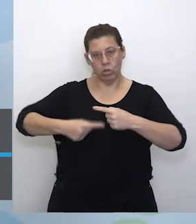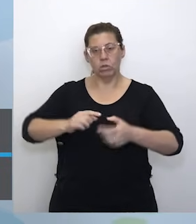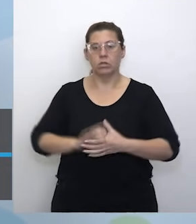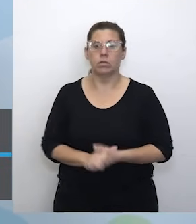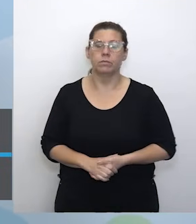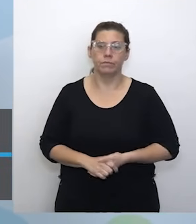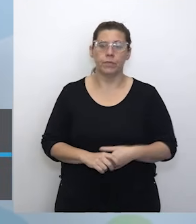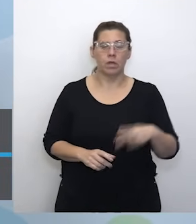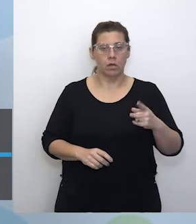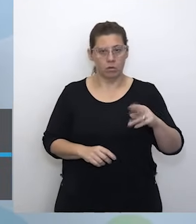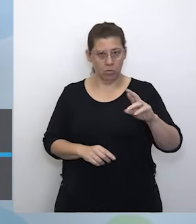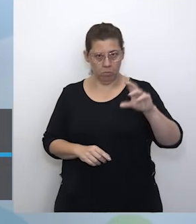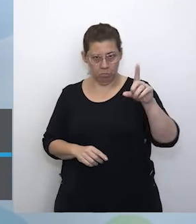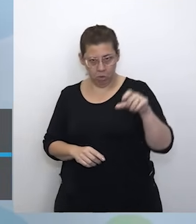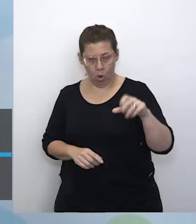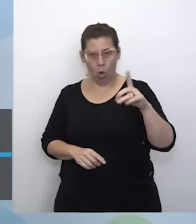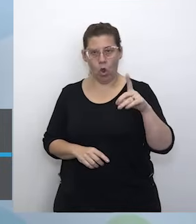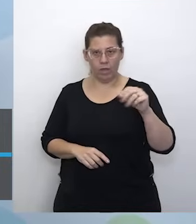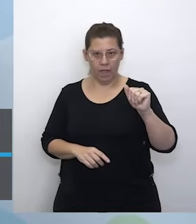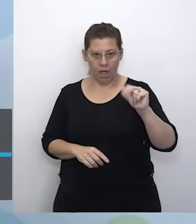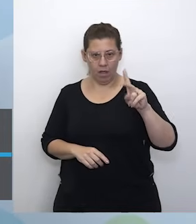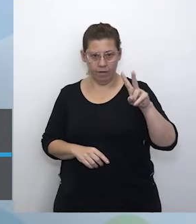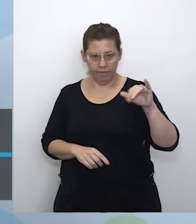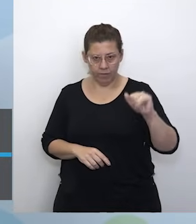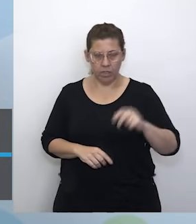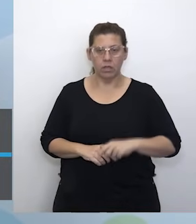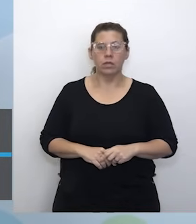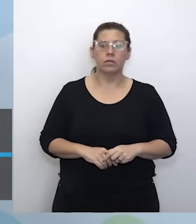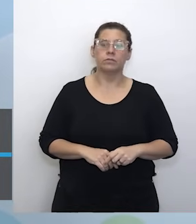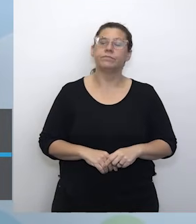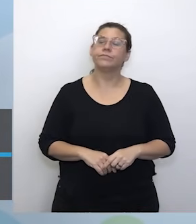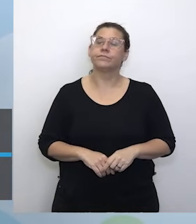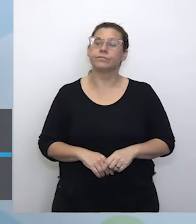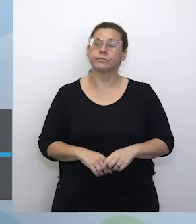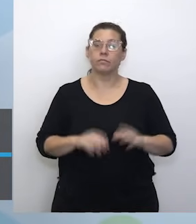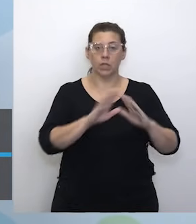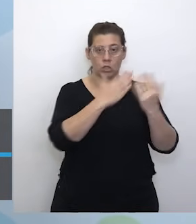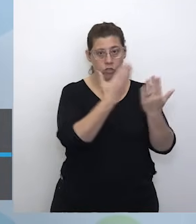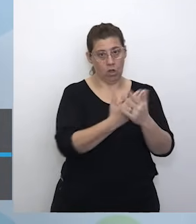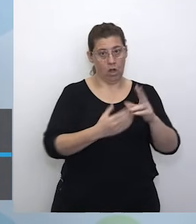Pro Davi, que escreveu aí em nome da escola Vandick Freitas,